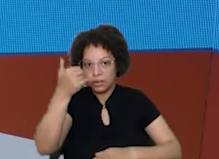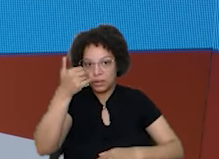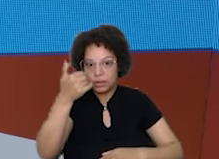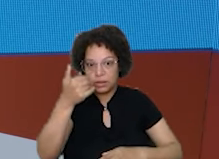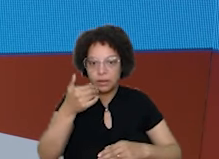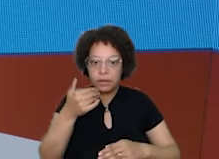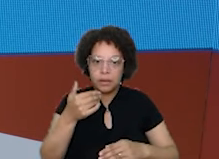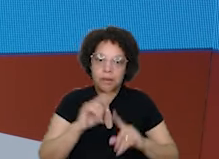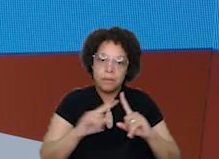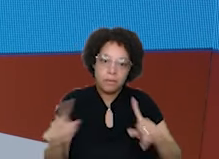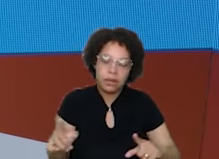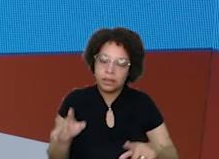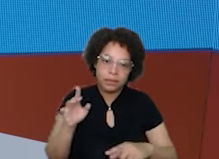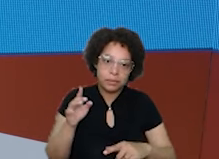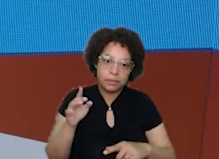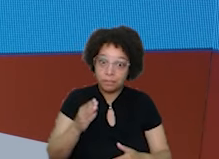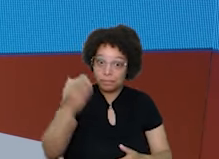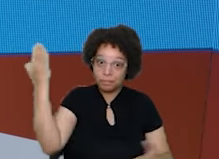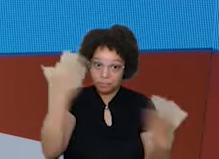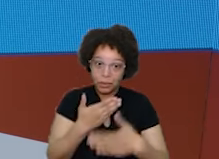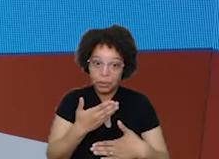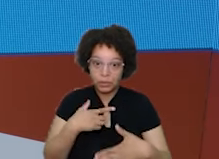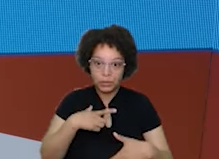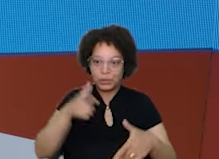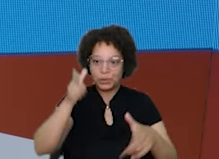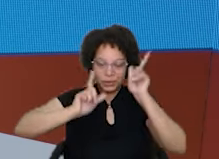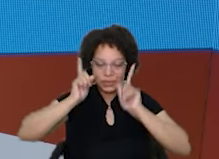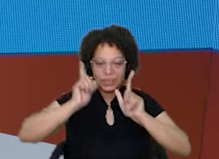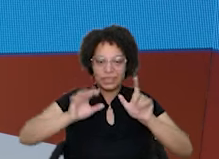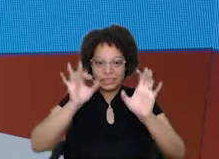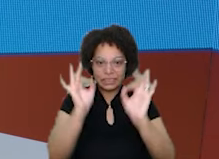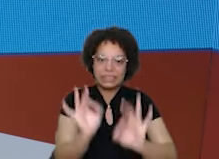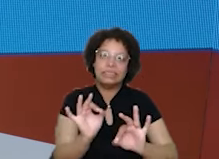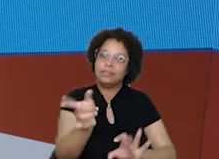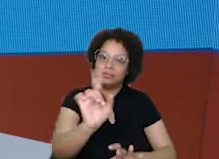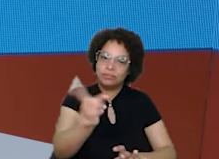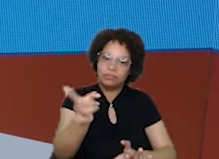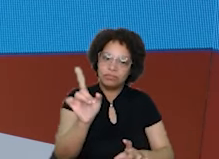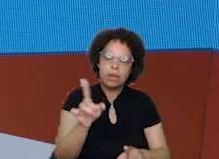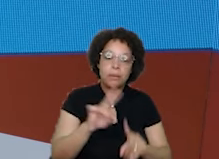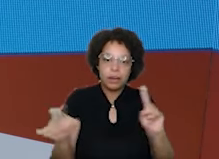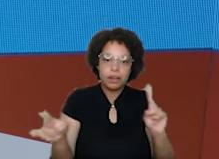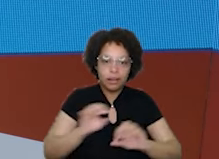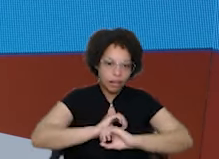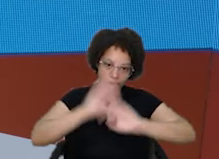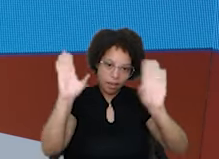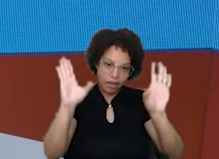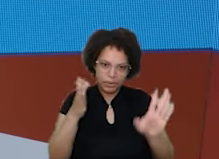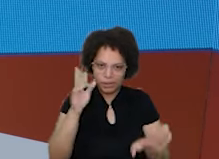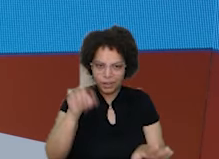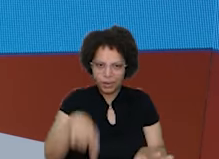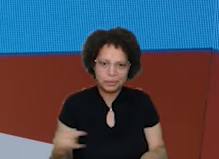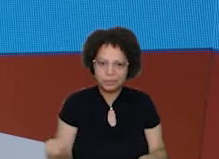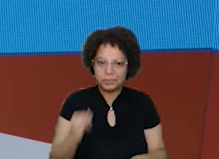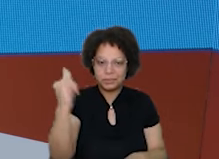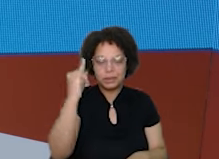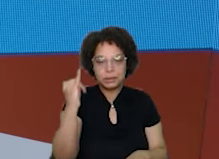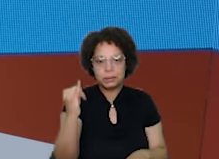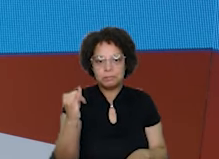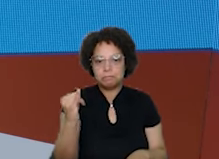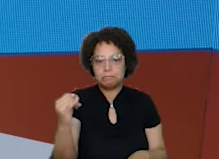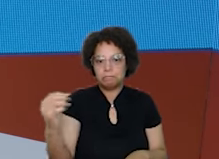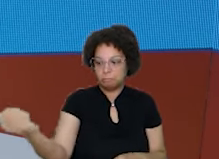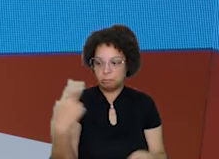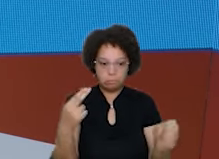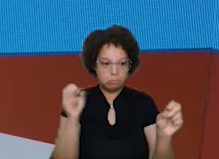sem a garantia que você vai ter o resultado mas claro que é fundamental que você Construa Isso não dá para olhar também vá